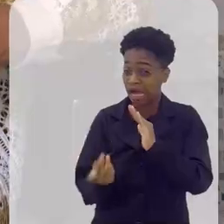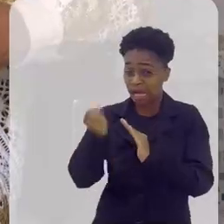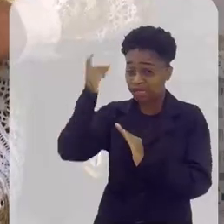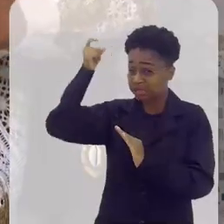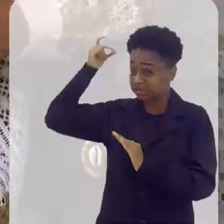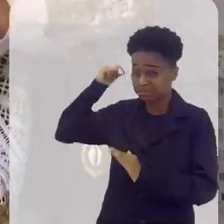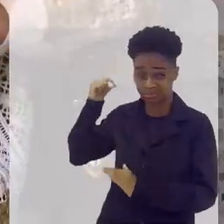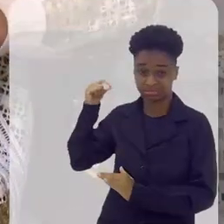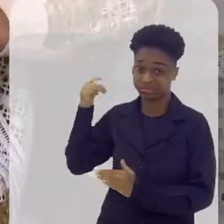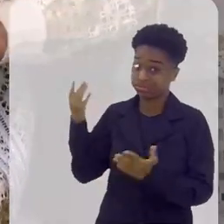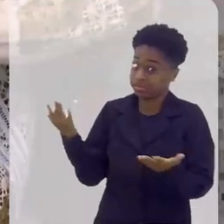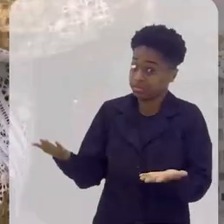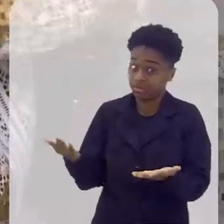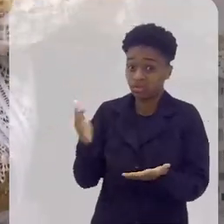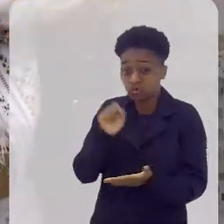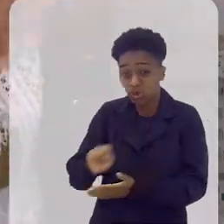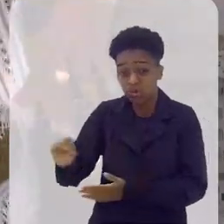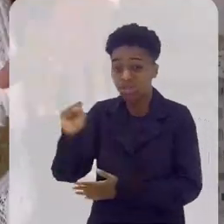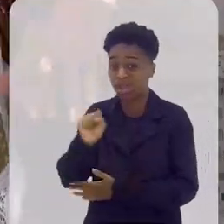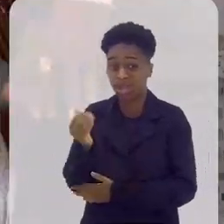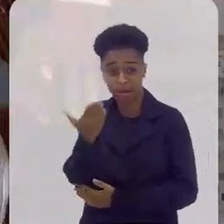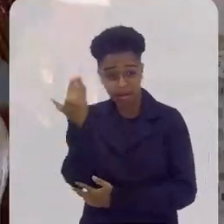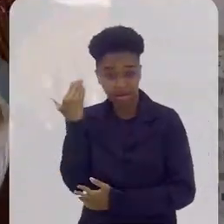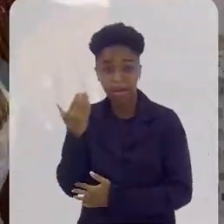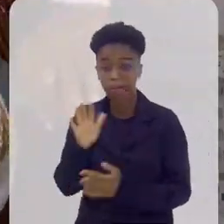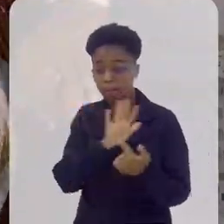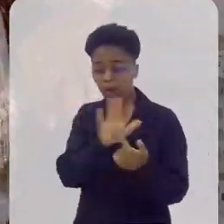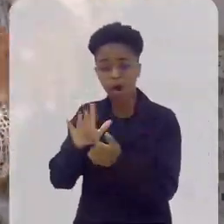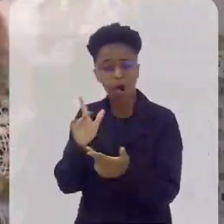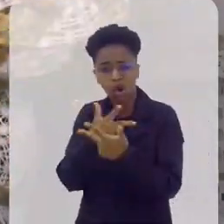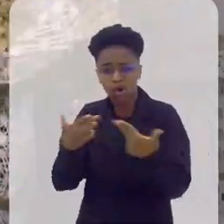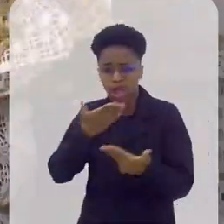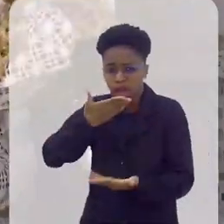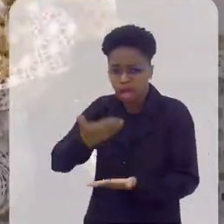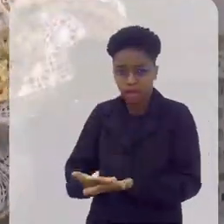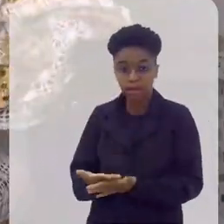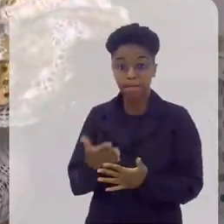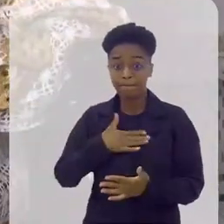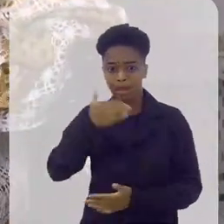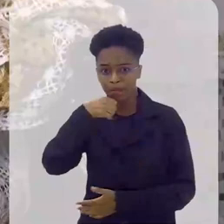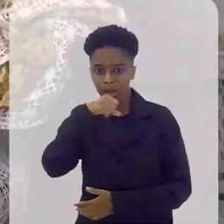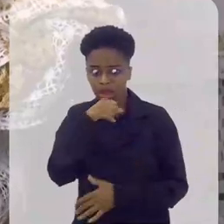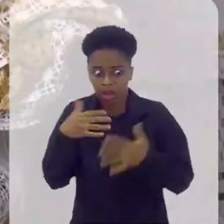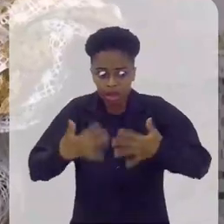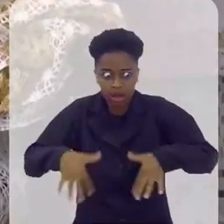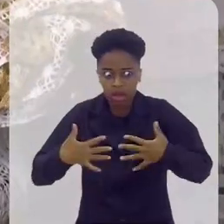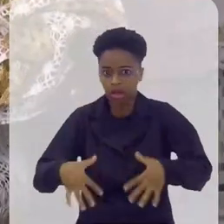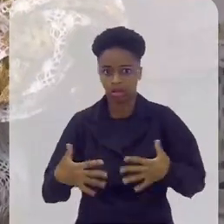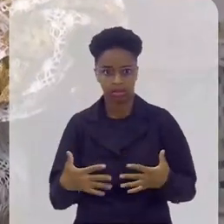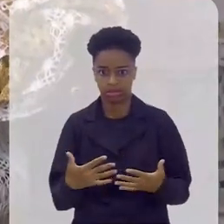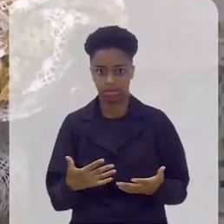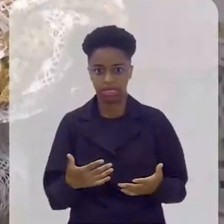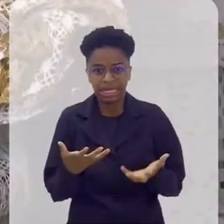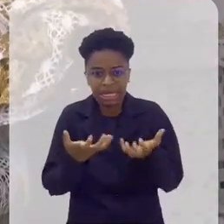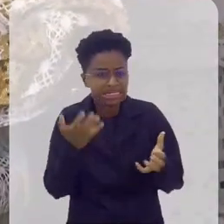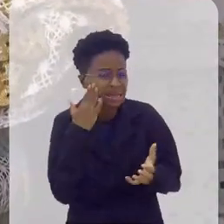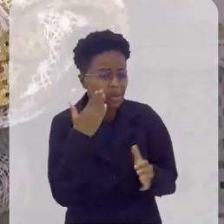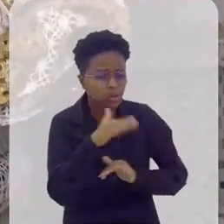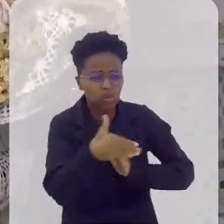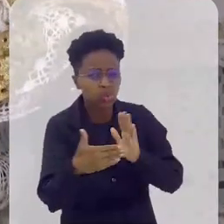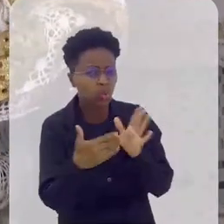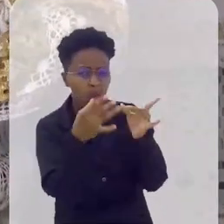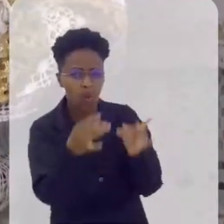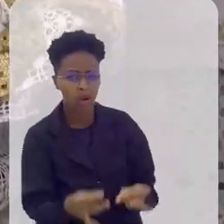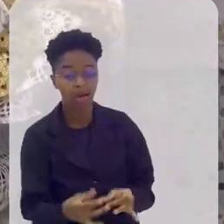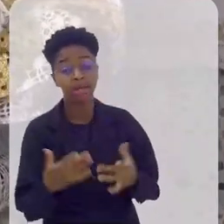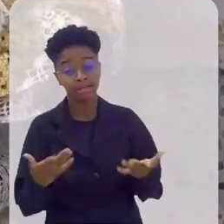casa dela quando era solteira. Então ele revelou coisas muito impressionantes. E ela ficou obcecada com aquilo.